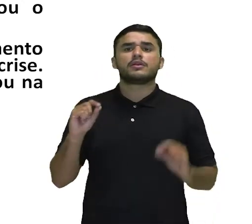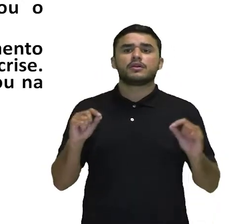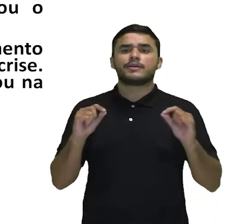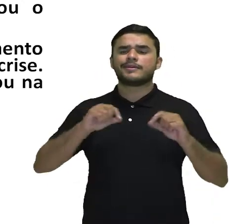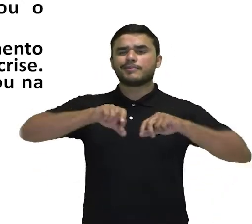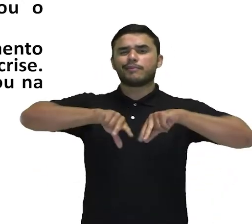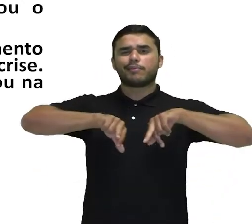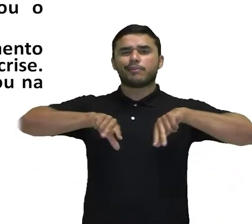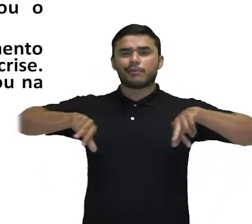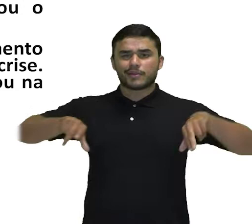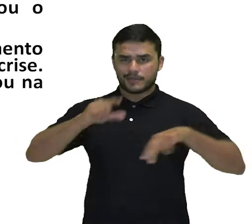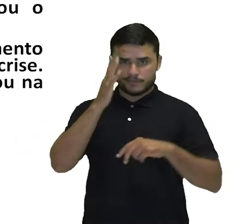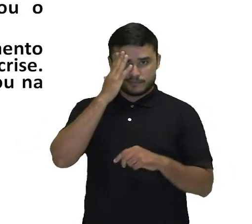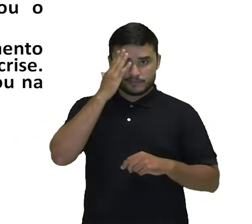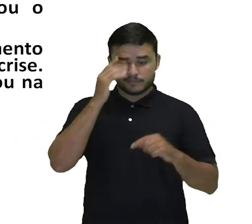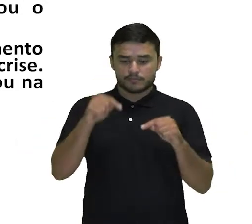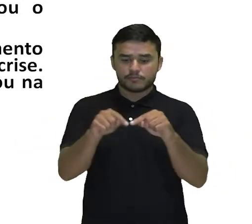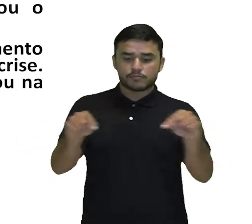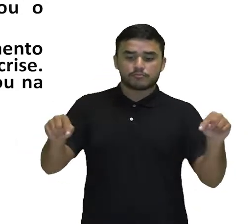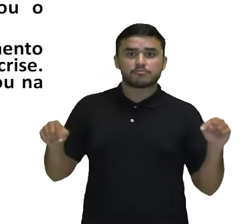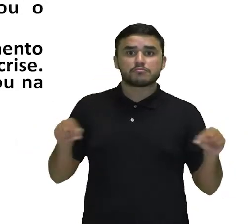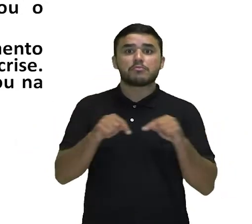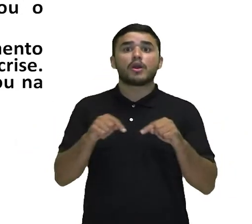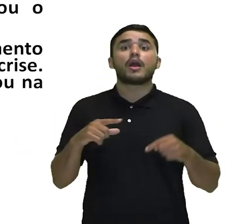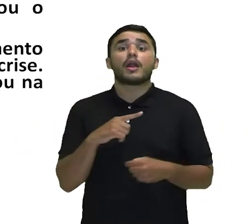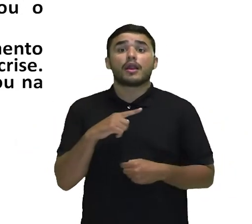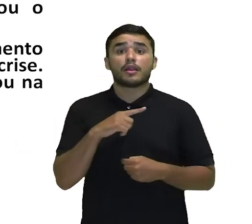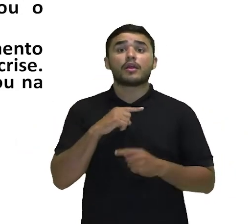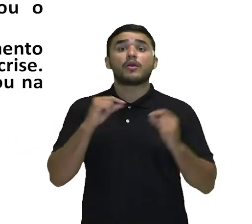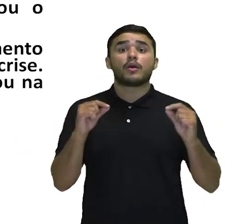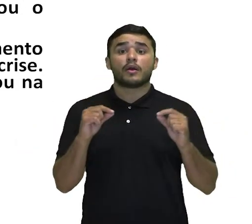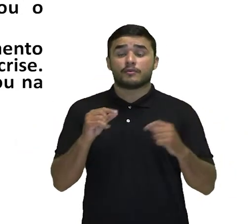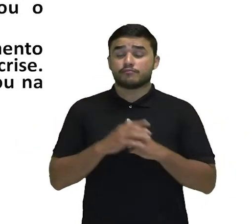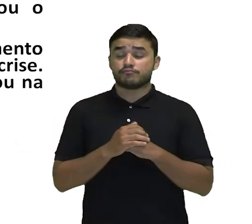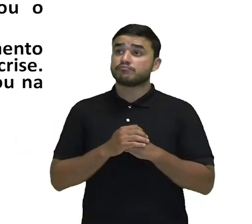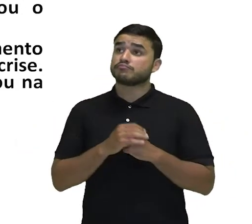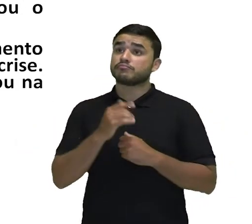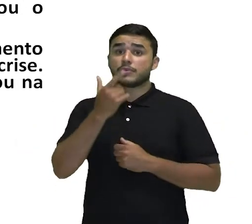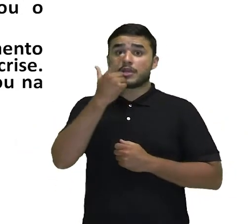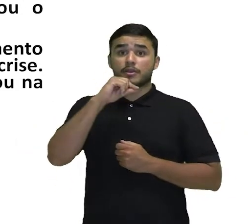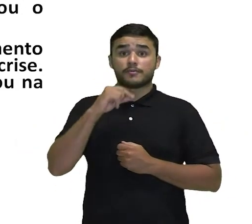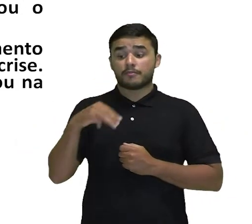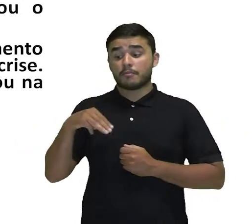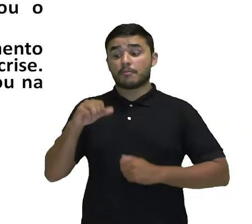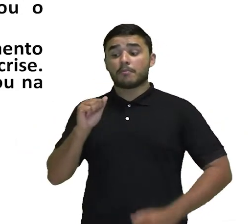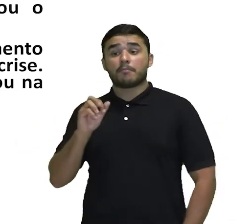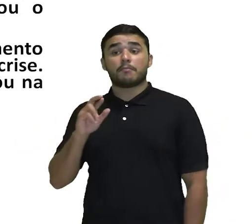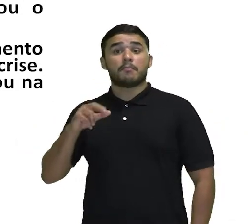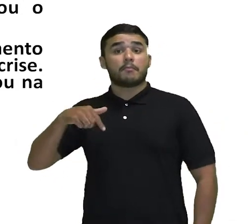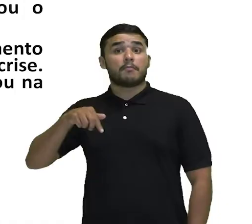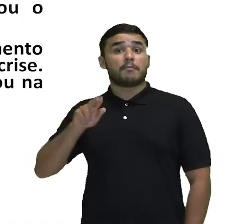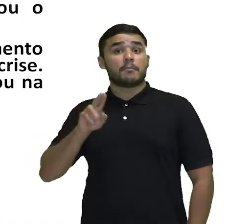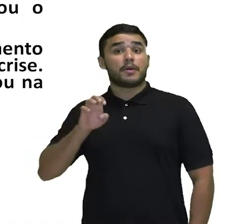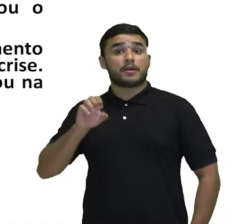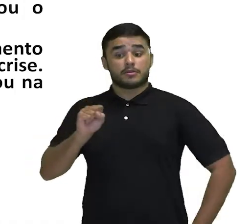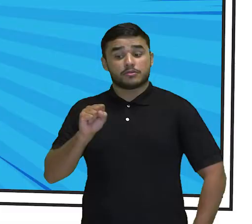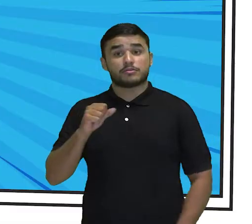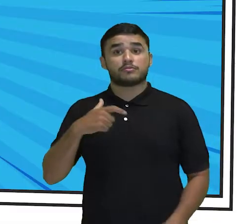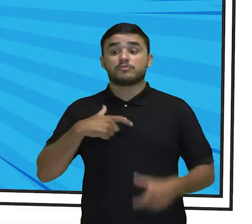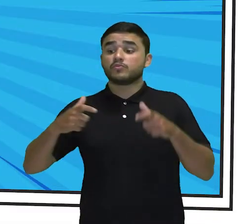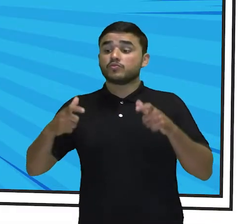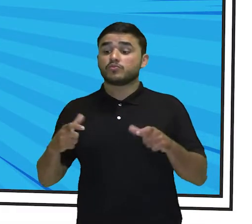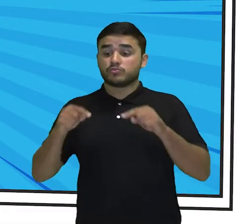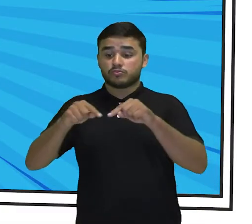variadas. As terras dão a eles títulos. Por exemplo, um marquês é dono de uma marca, um conde é dono de